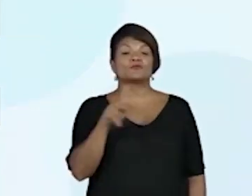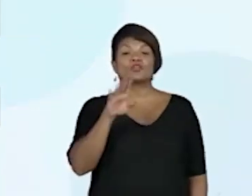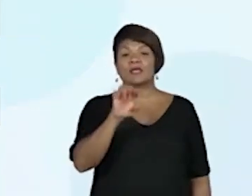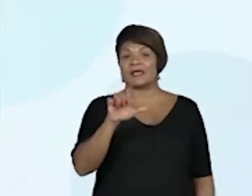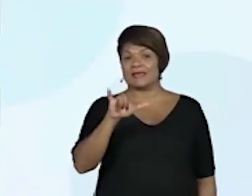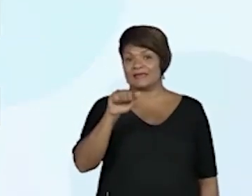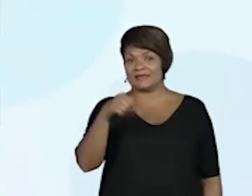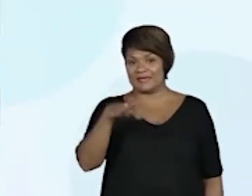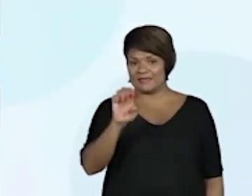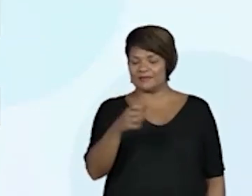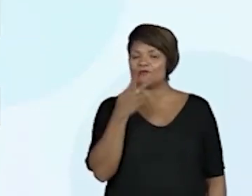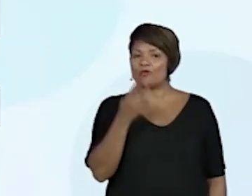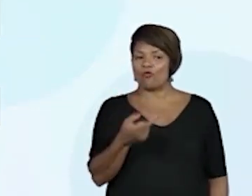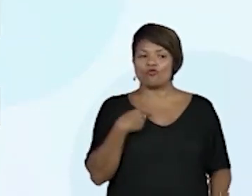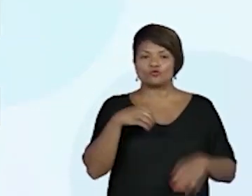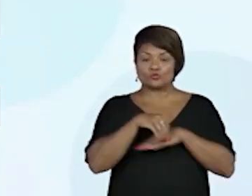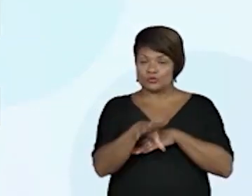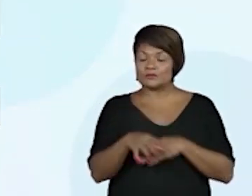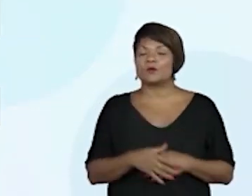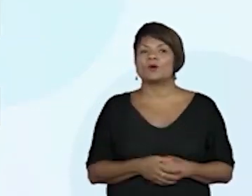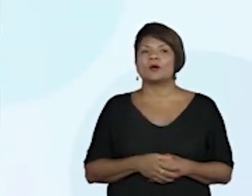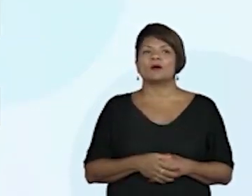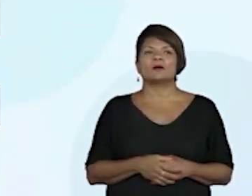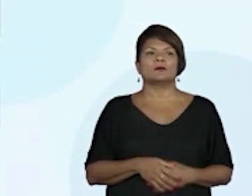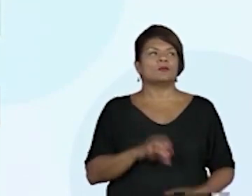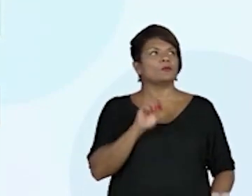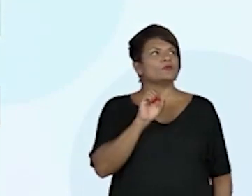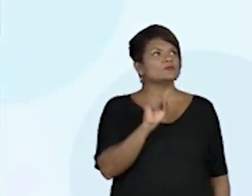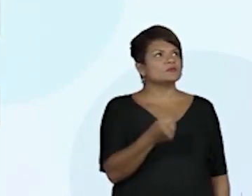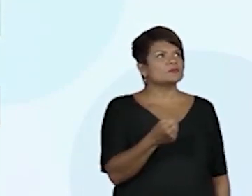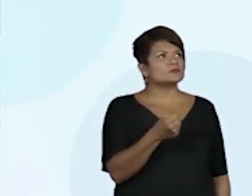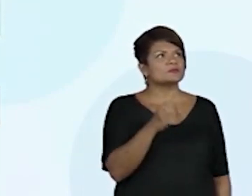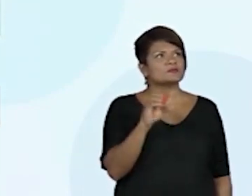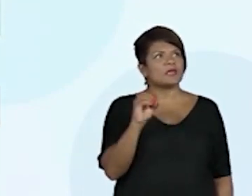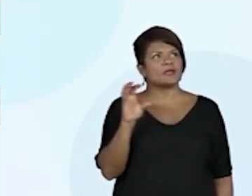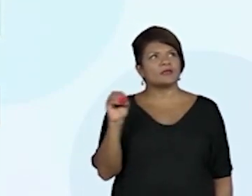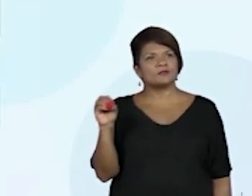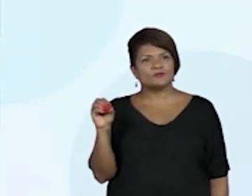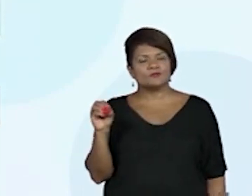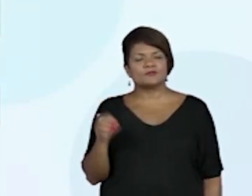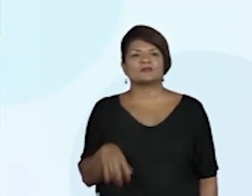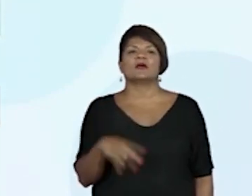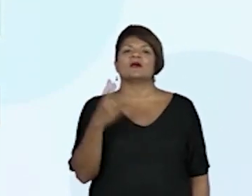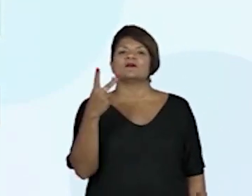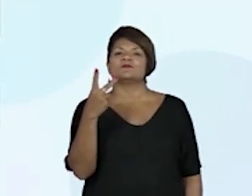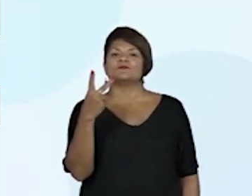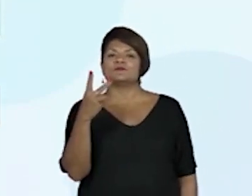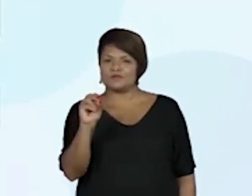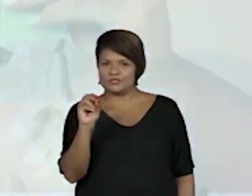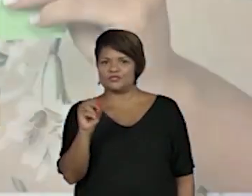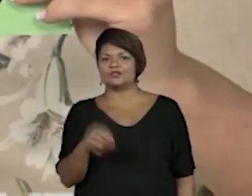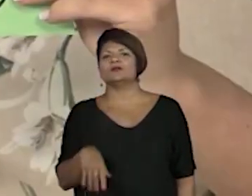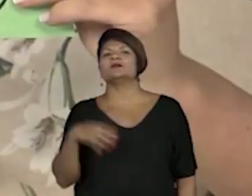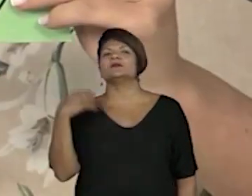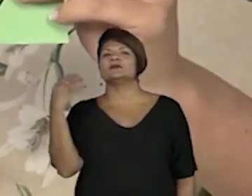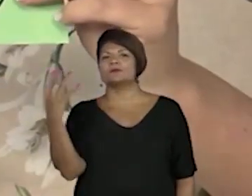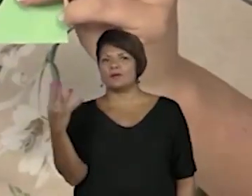de 800. Olha com 20 lá, com 4. Esse ficou grande, olha lá.